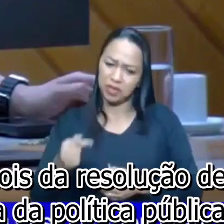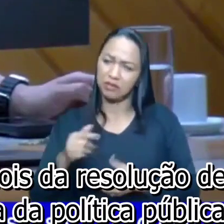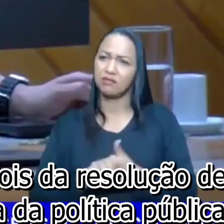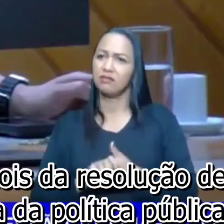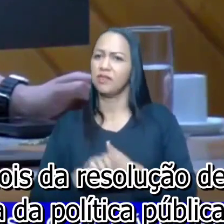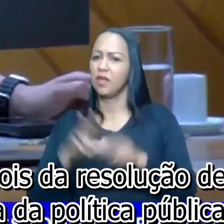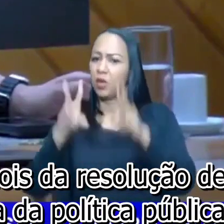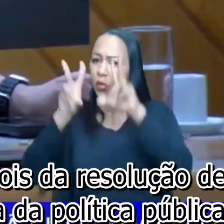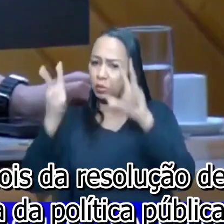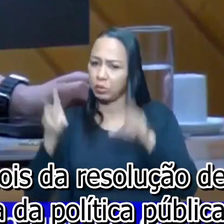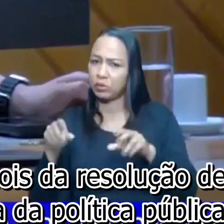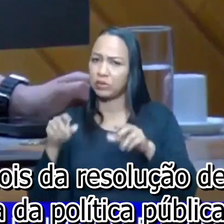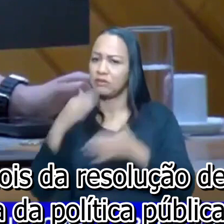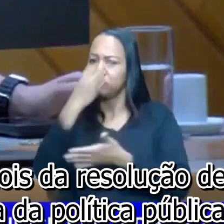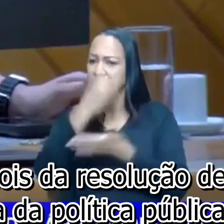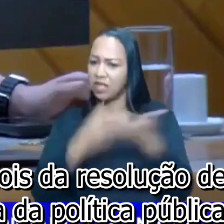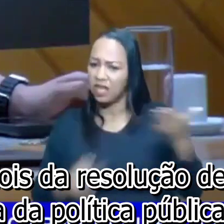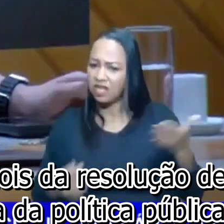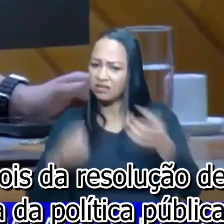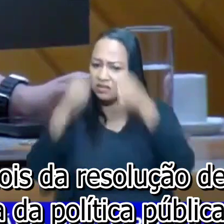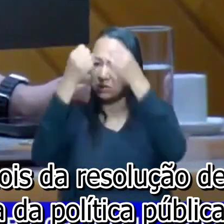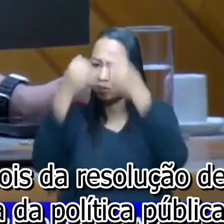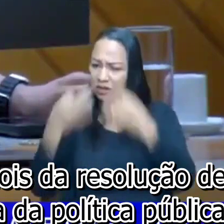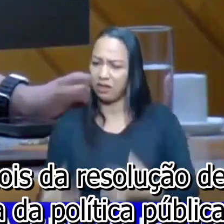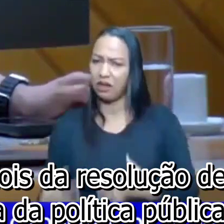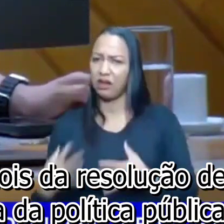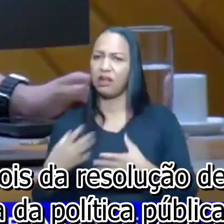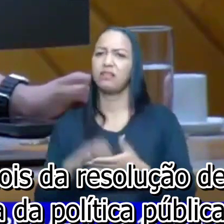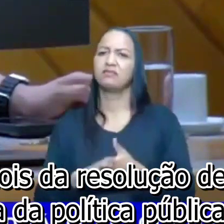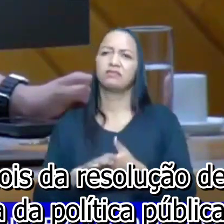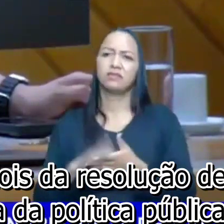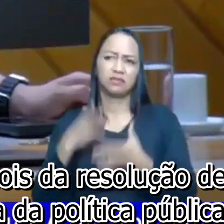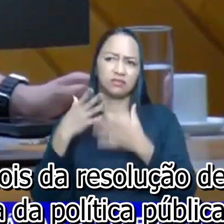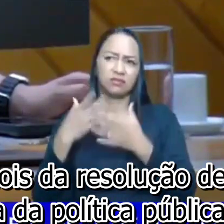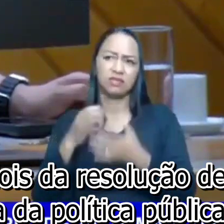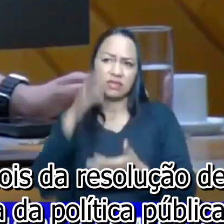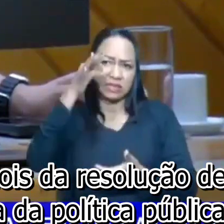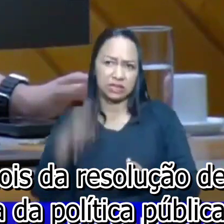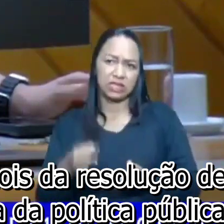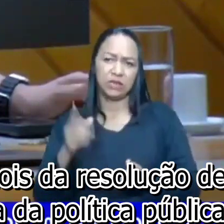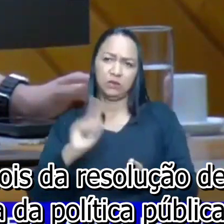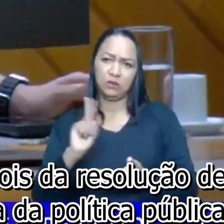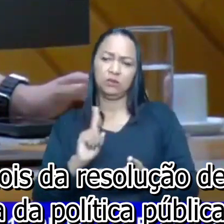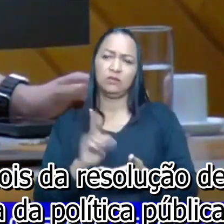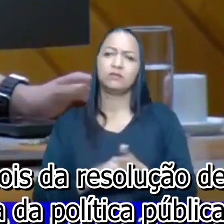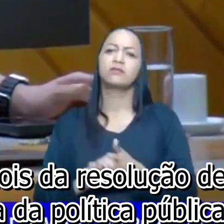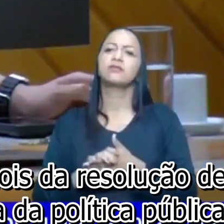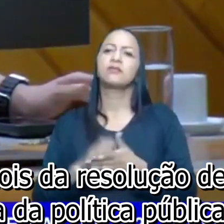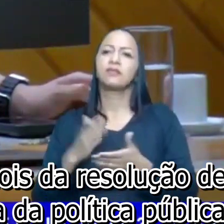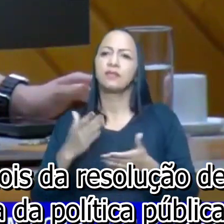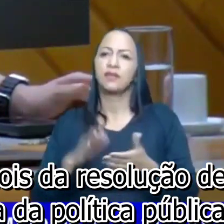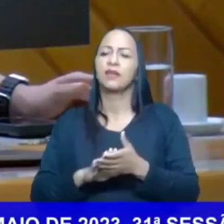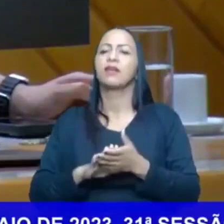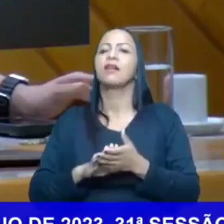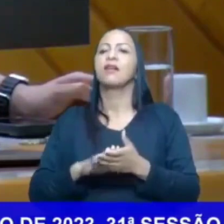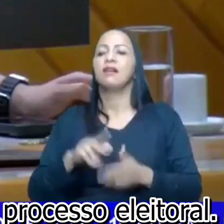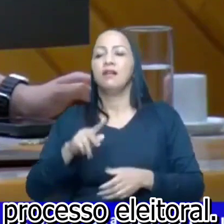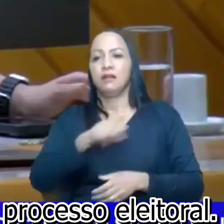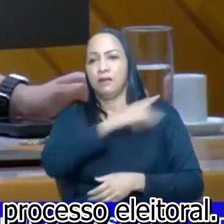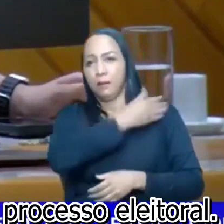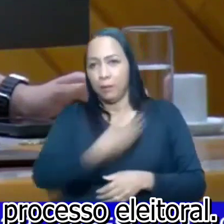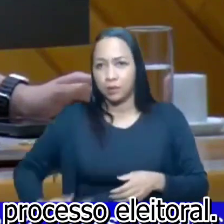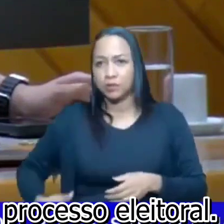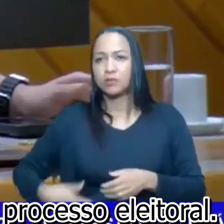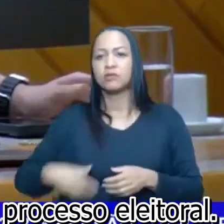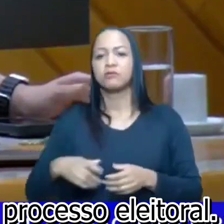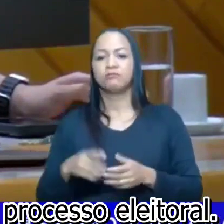texto expresso no artigo 22 da Resolução de Regência, a violação representa obstáculo para a eficácia da política pública que visa fomentar a